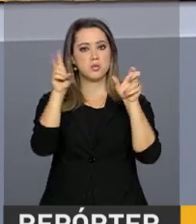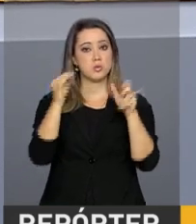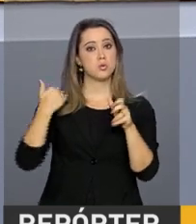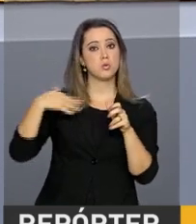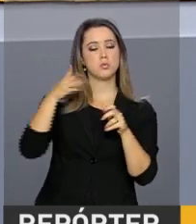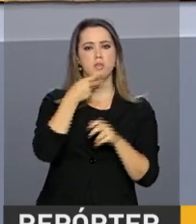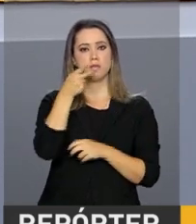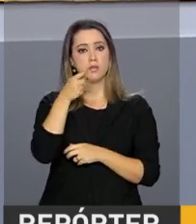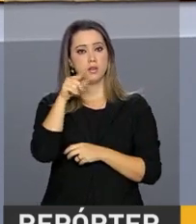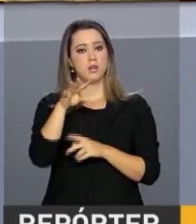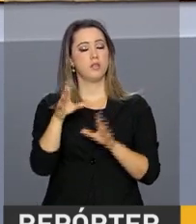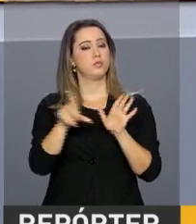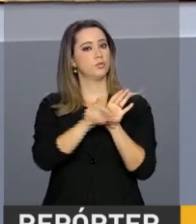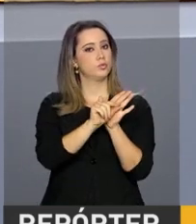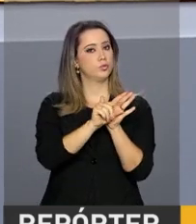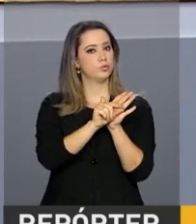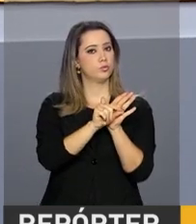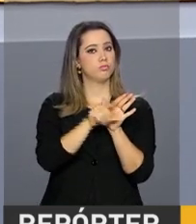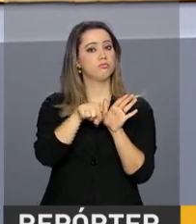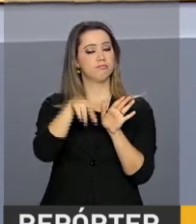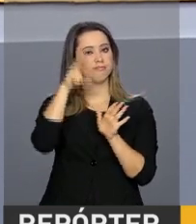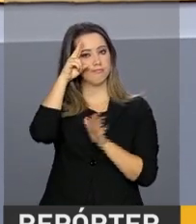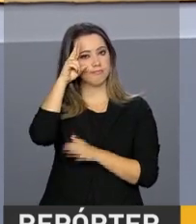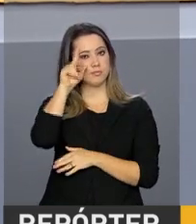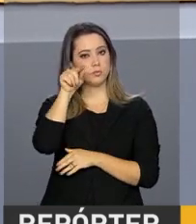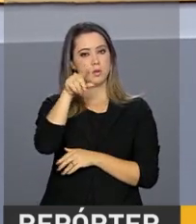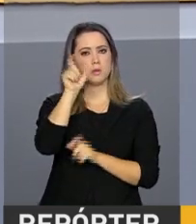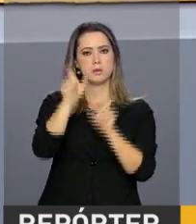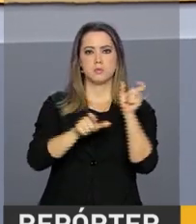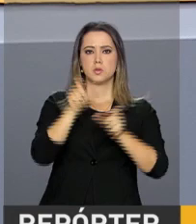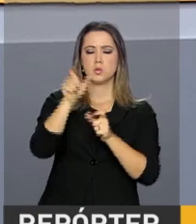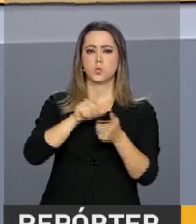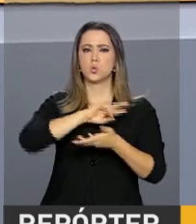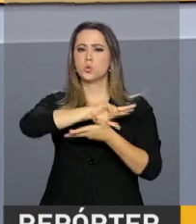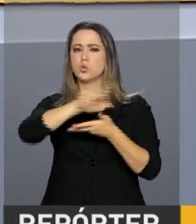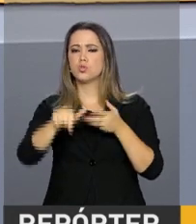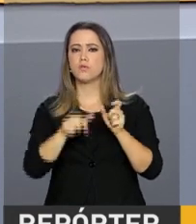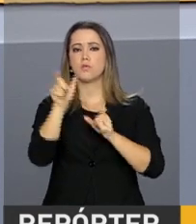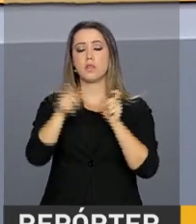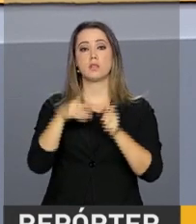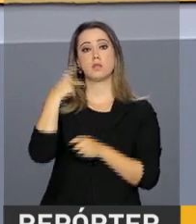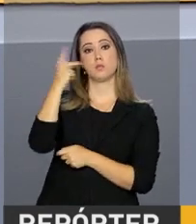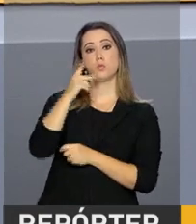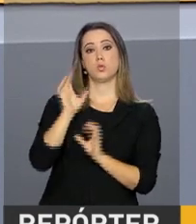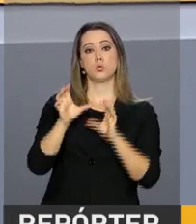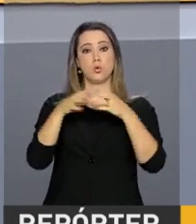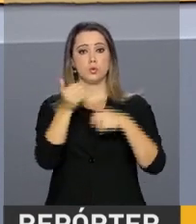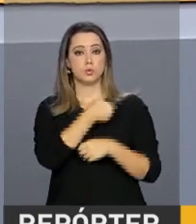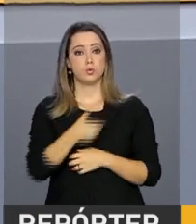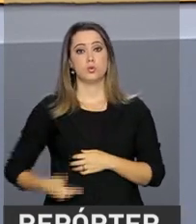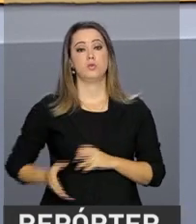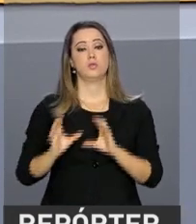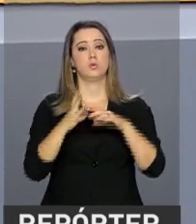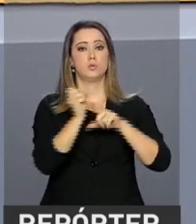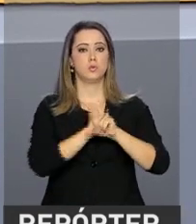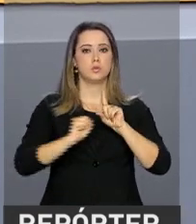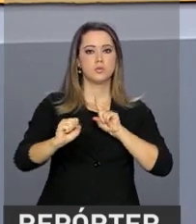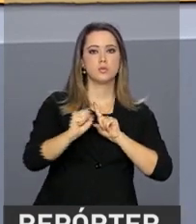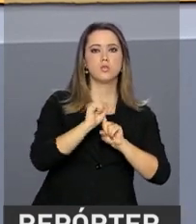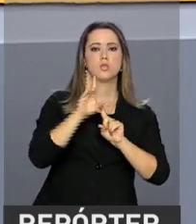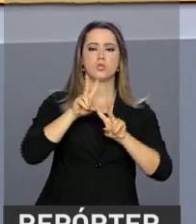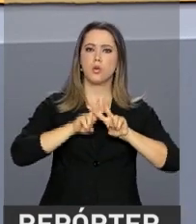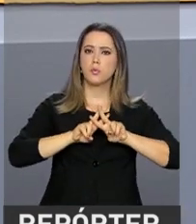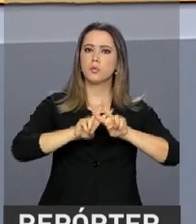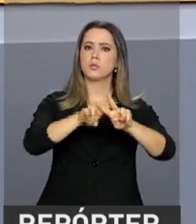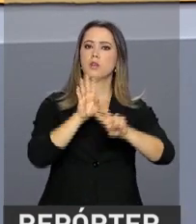nesta segunda-feira pela rede social internautas políticos órgãos do governo e entidades da sociedade civil já